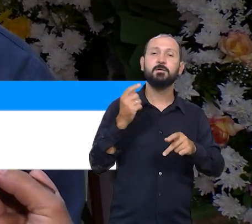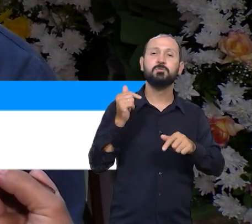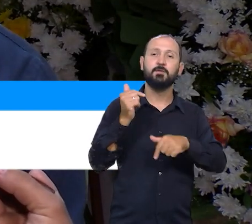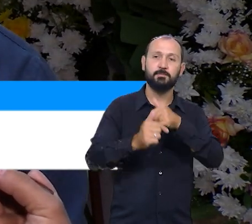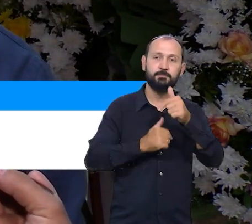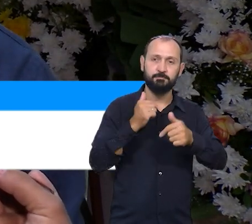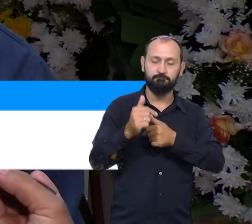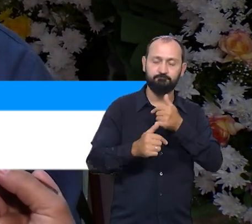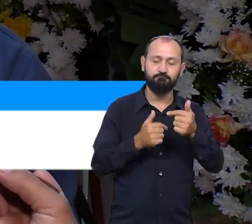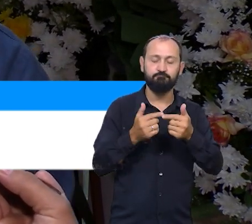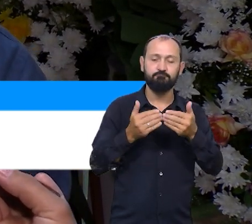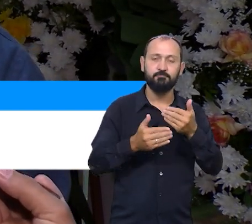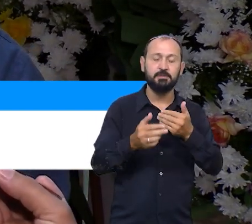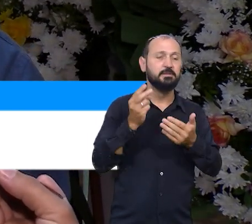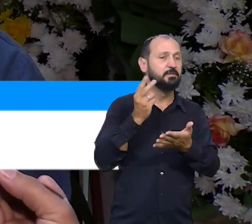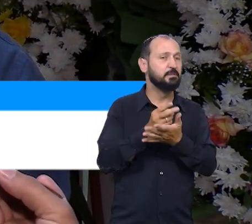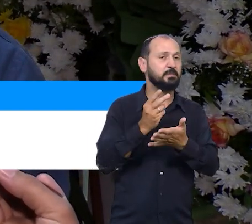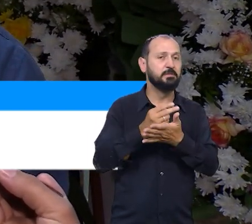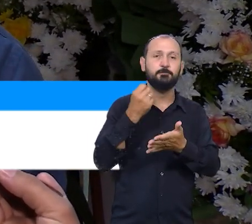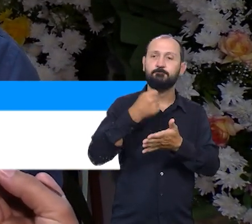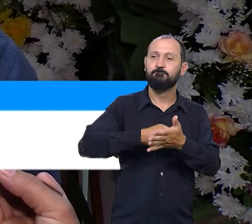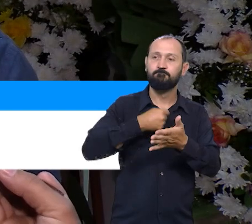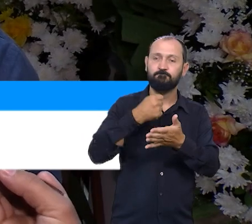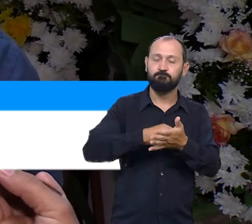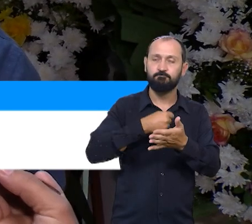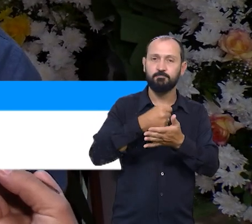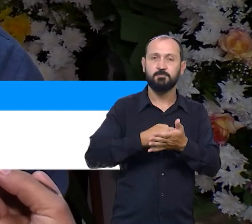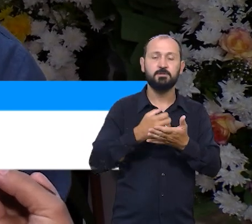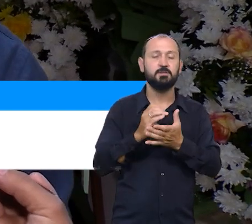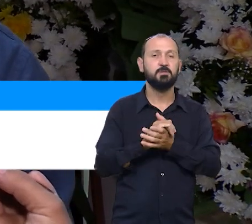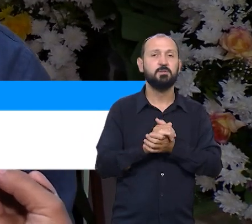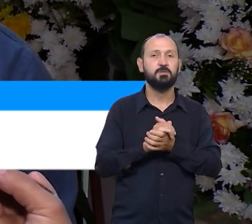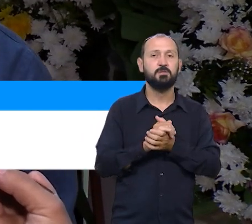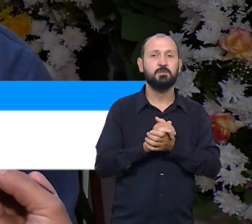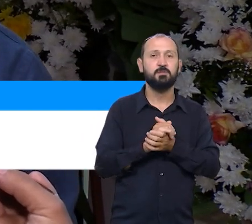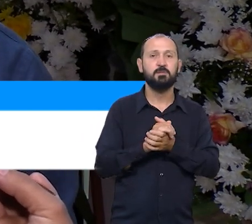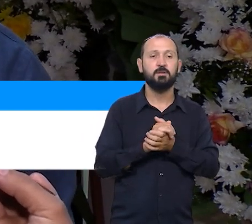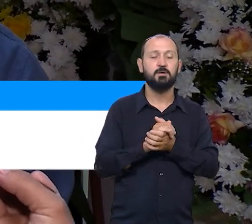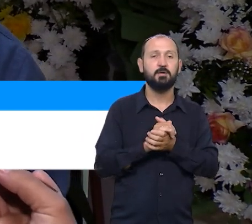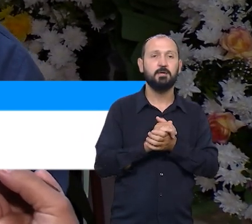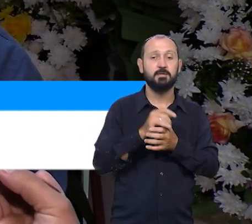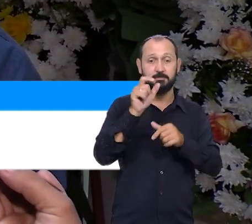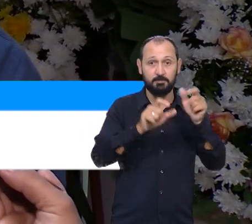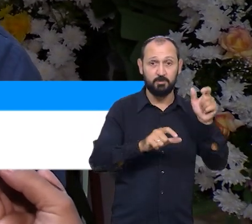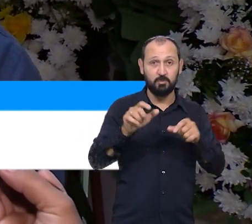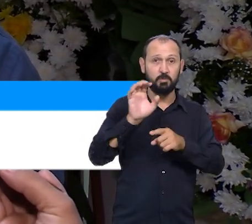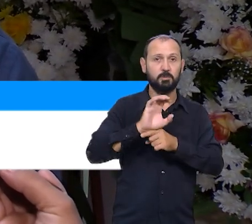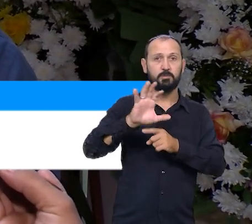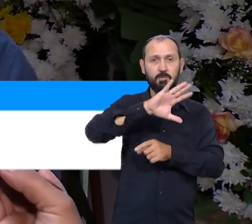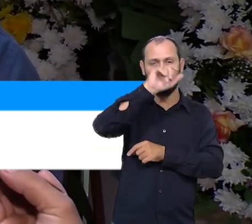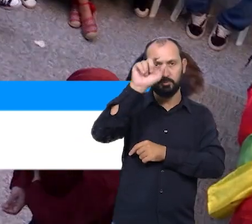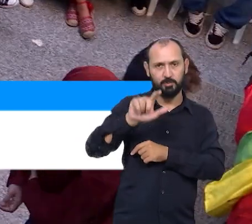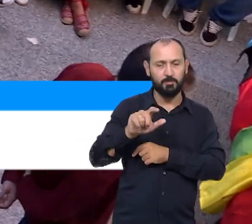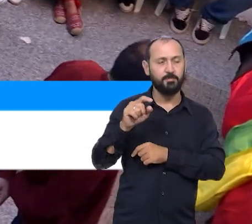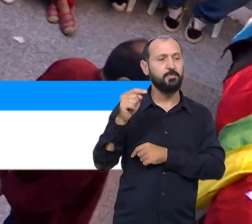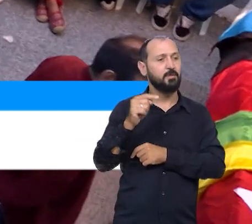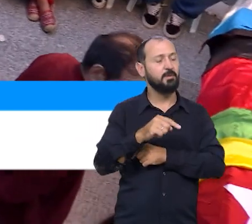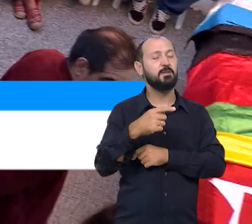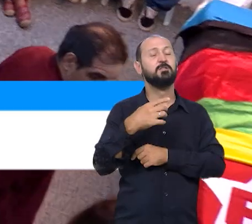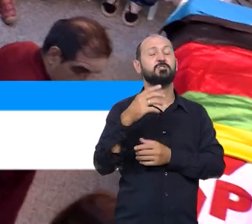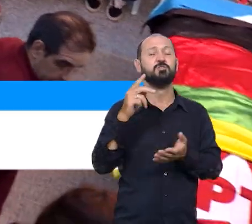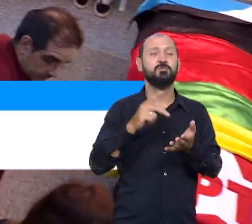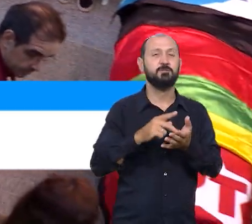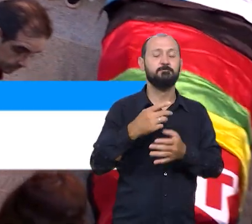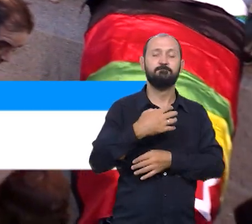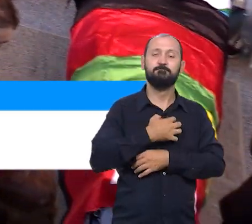nas políticas públicas que estávamos trabalhando. E ele sempre defendeu muito as pessoas do estado de Mato